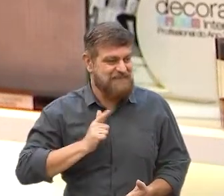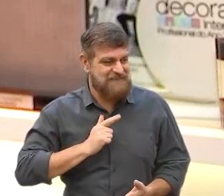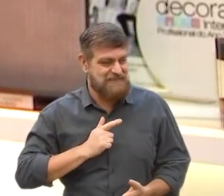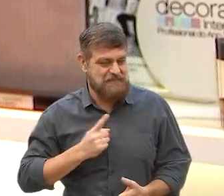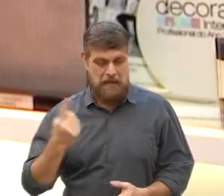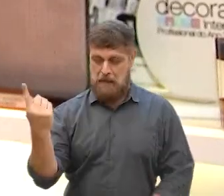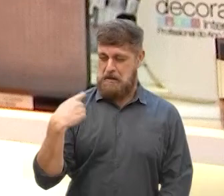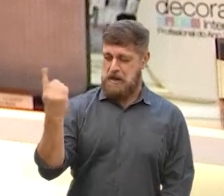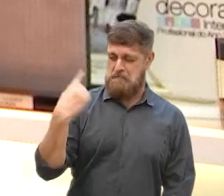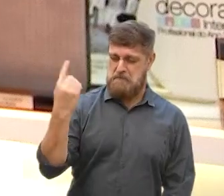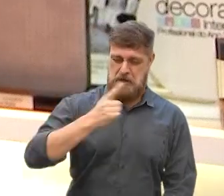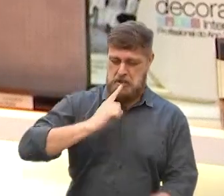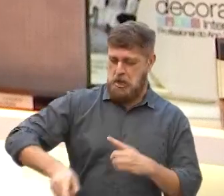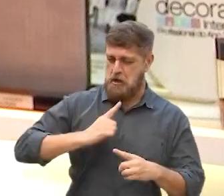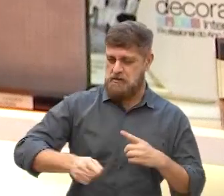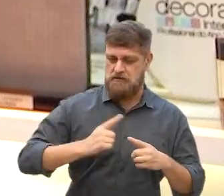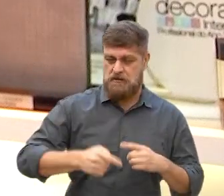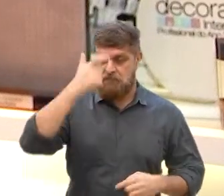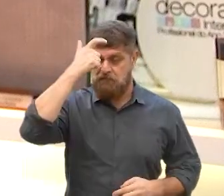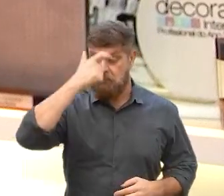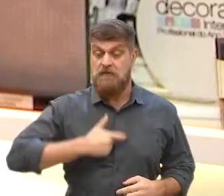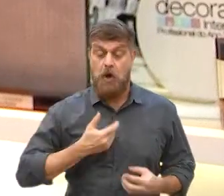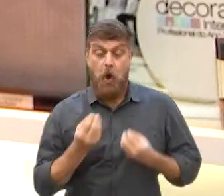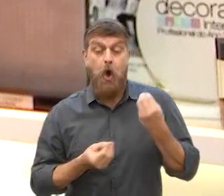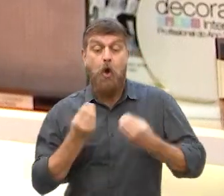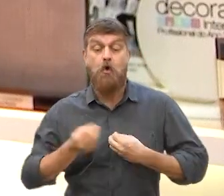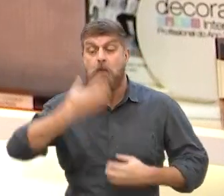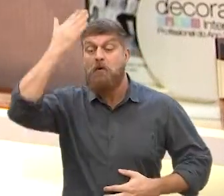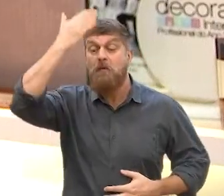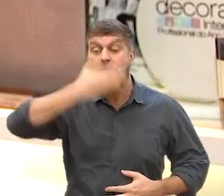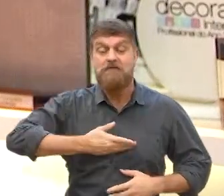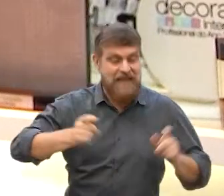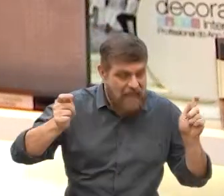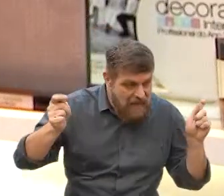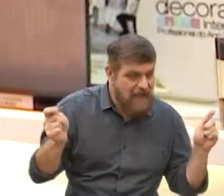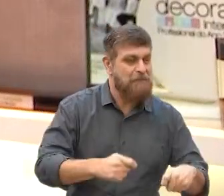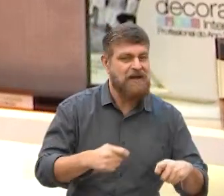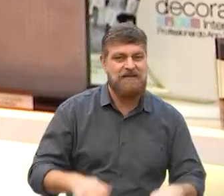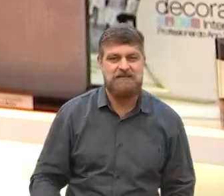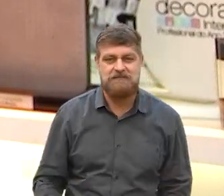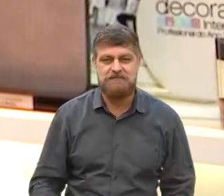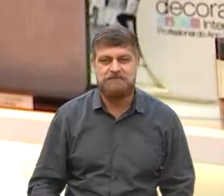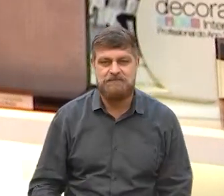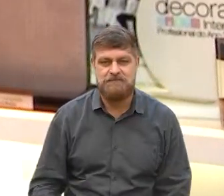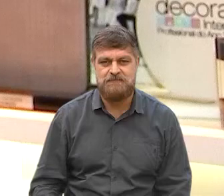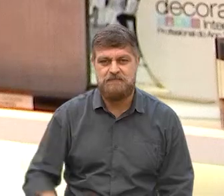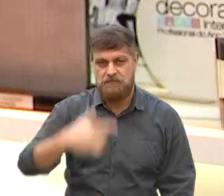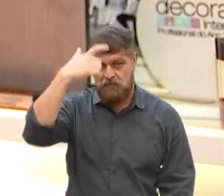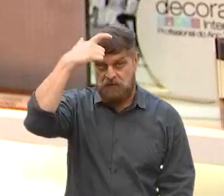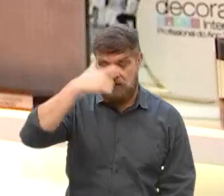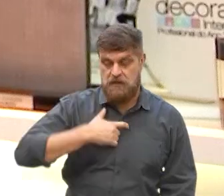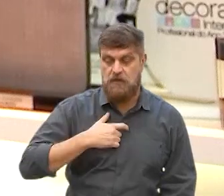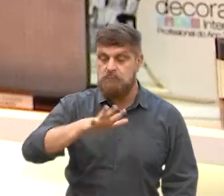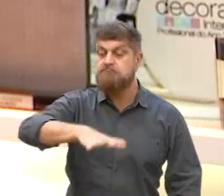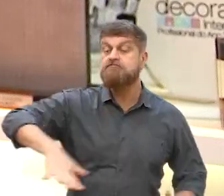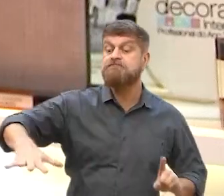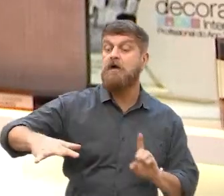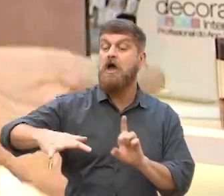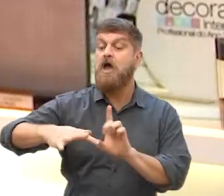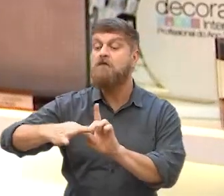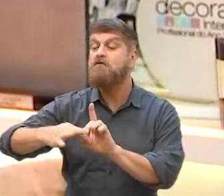de trabalhar com muita ética, muita honestidade. Isso é uma coisa que ela passa para a gente todos os dias. É um privilégio, né, poder participar